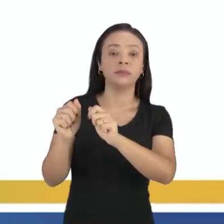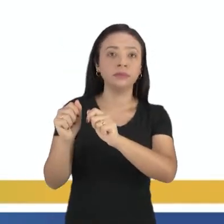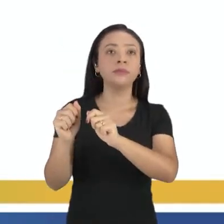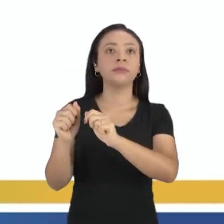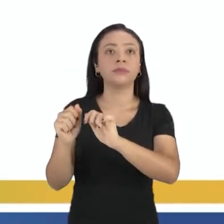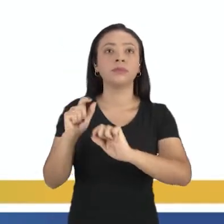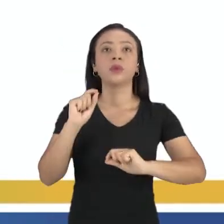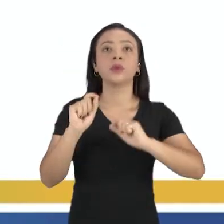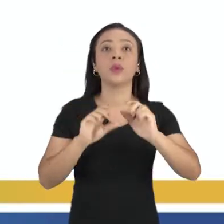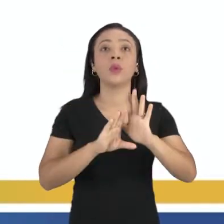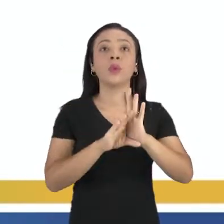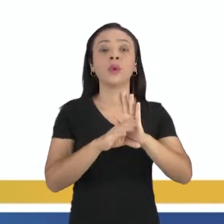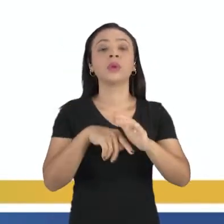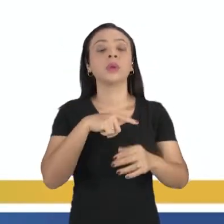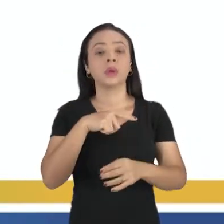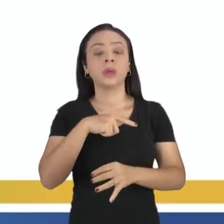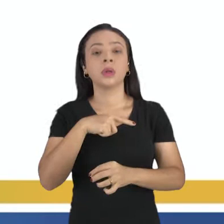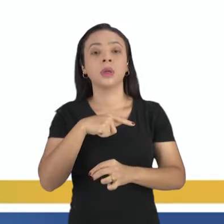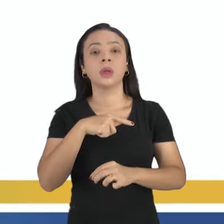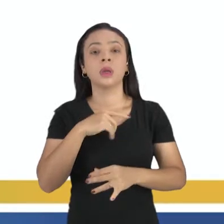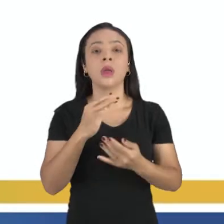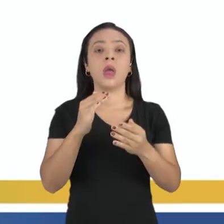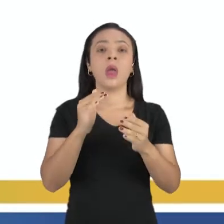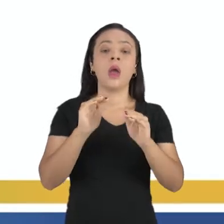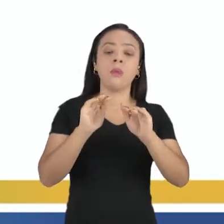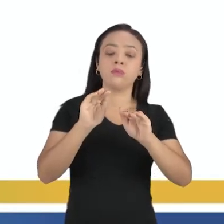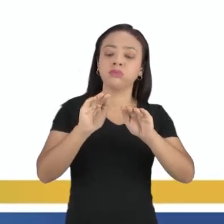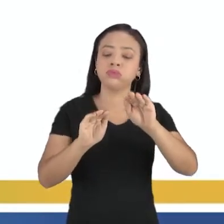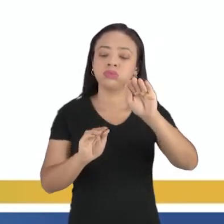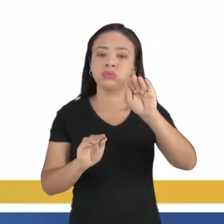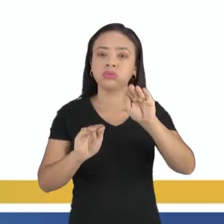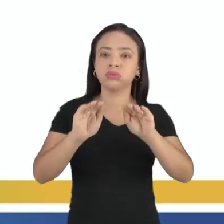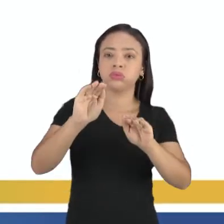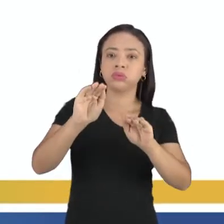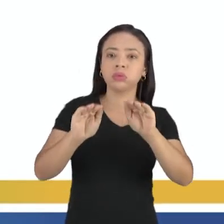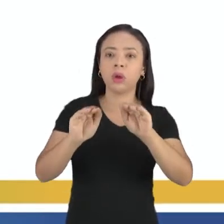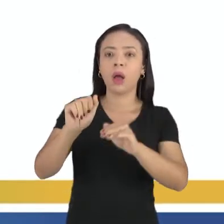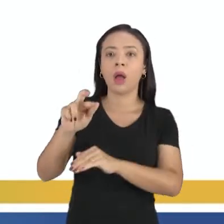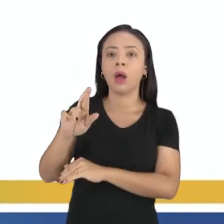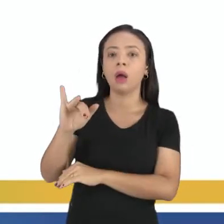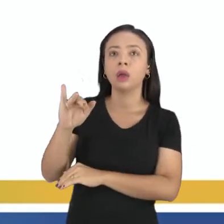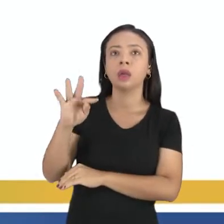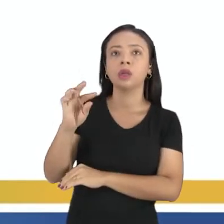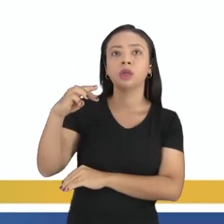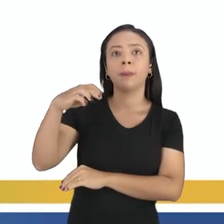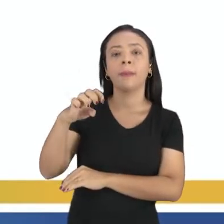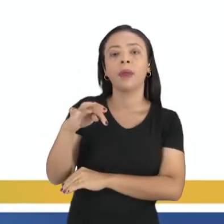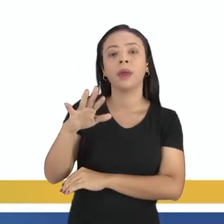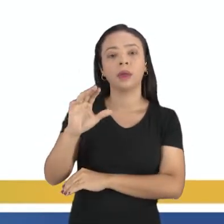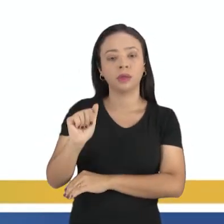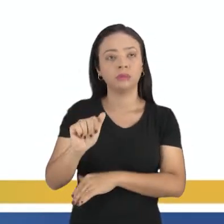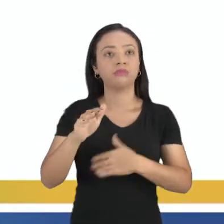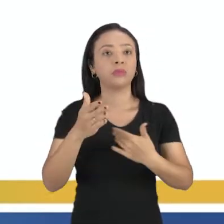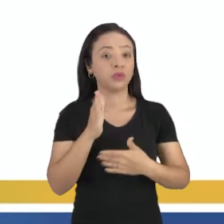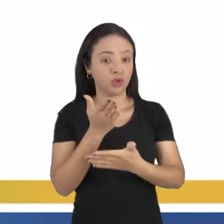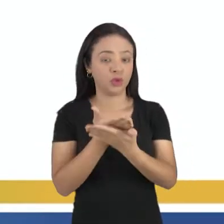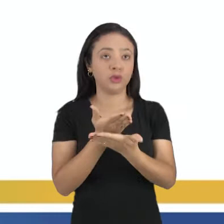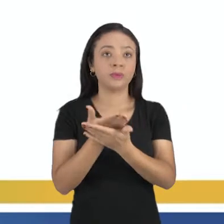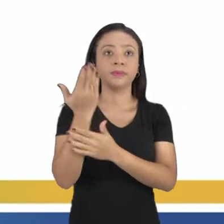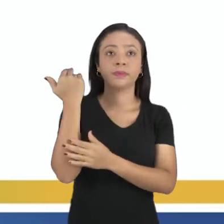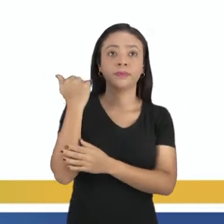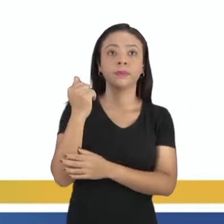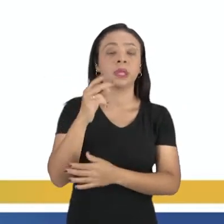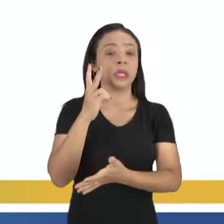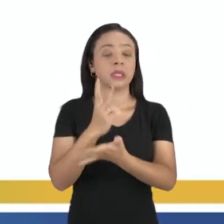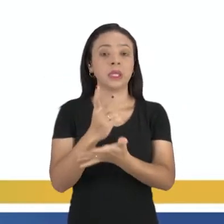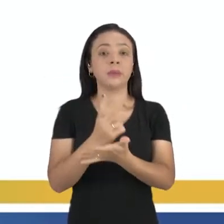o conceito de média aritmética. Então, como nós vimos na aula anterior, é muito comum